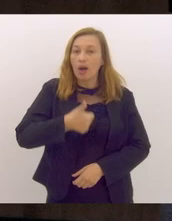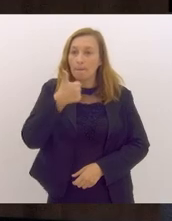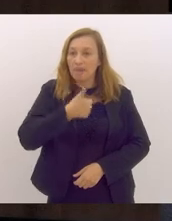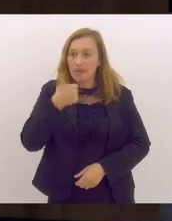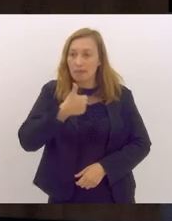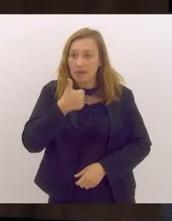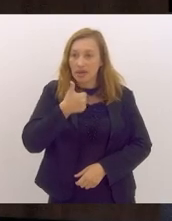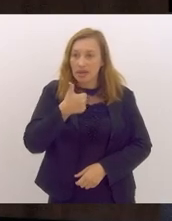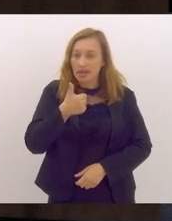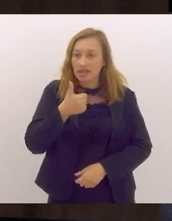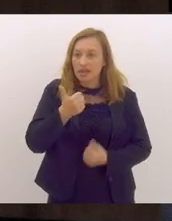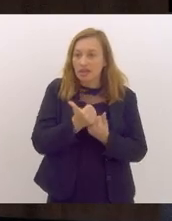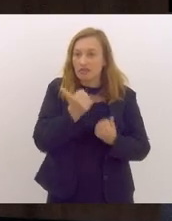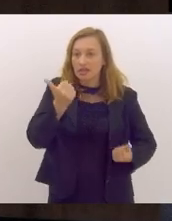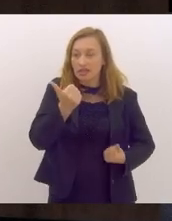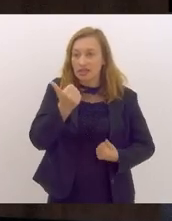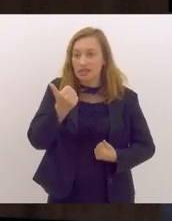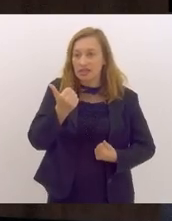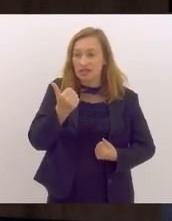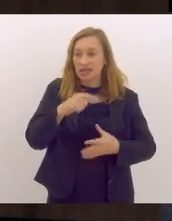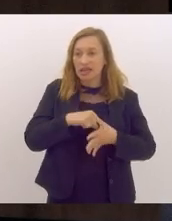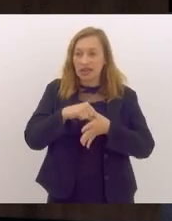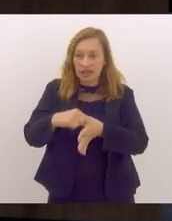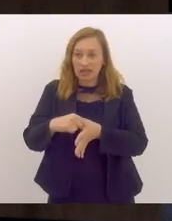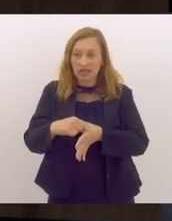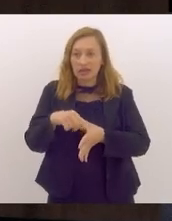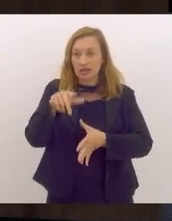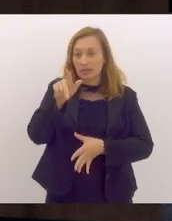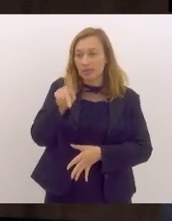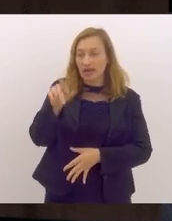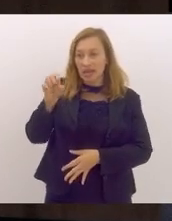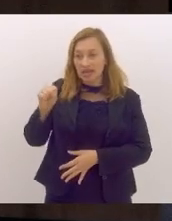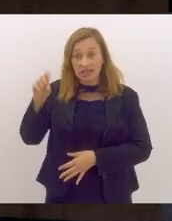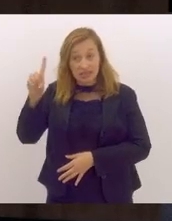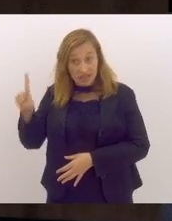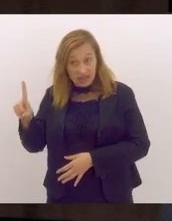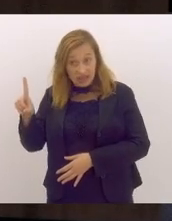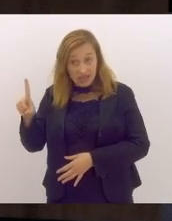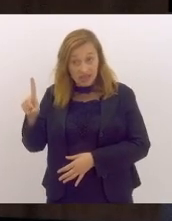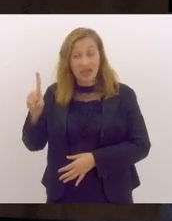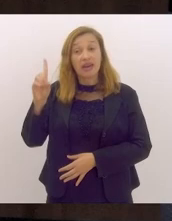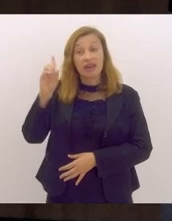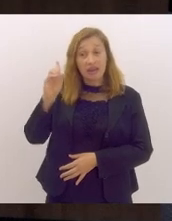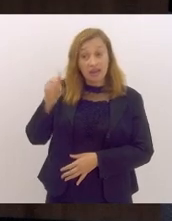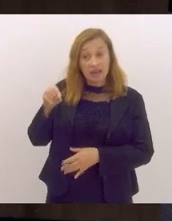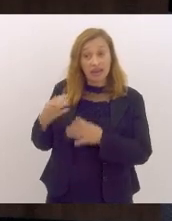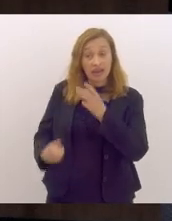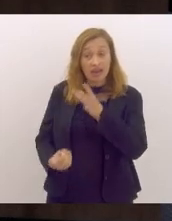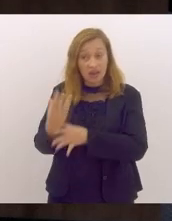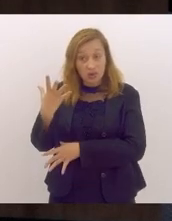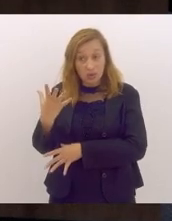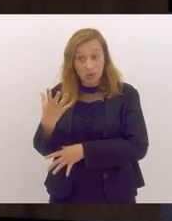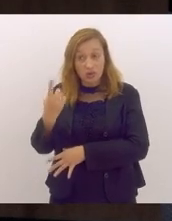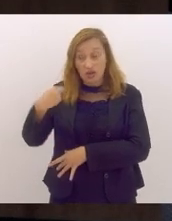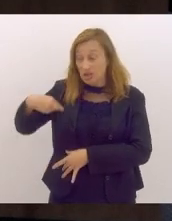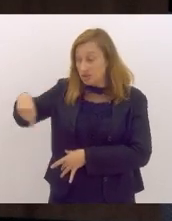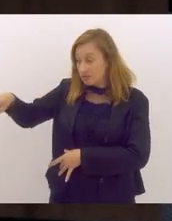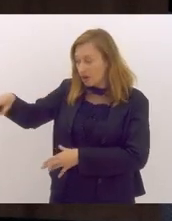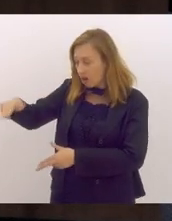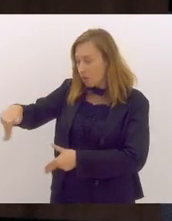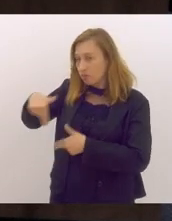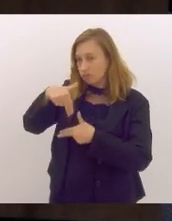primeira vice-líder da bancada do PSD, que é a autora, que vá ao